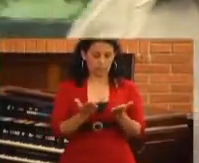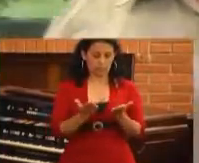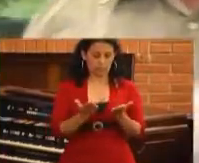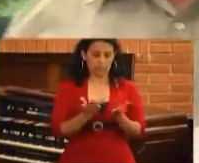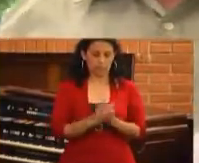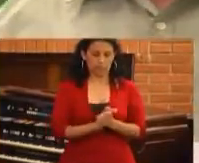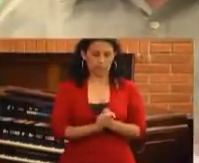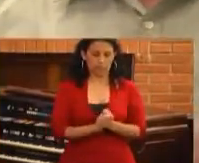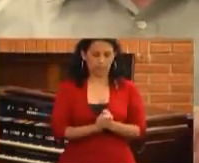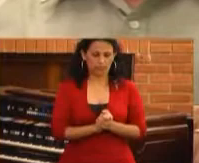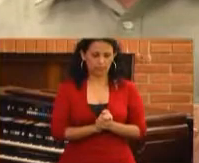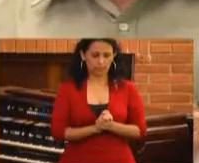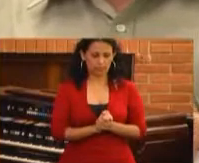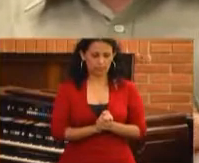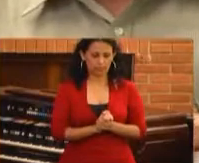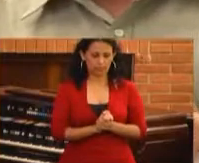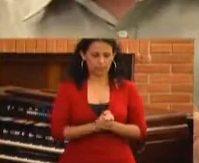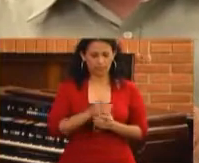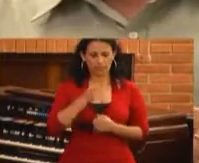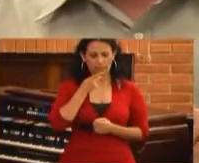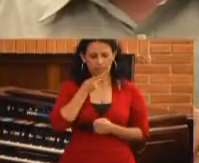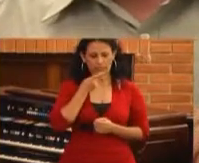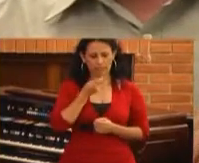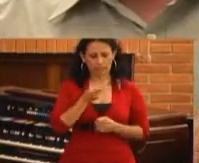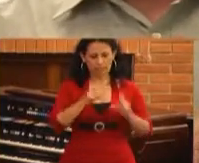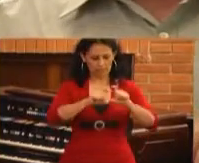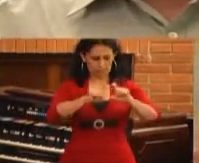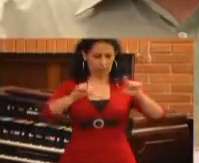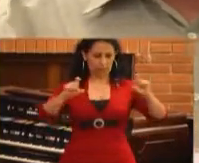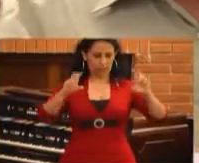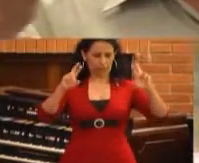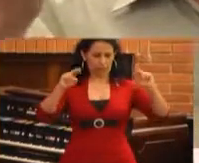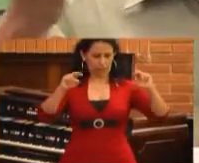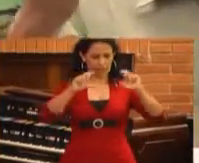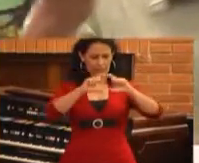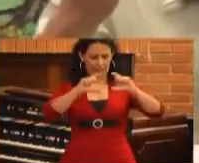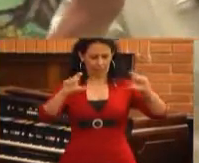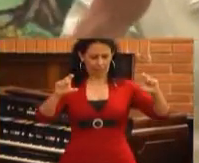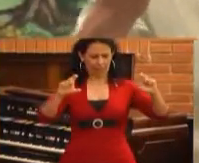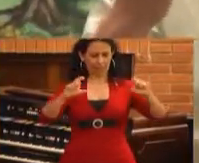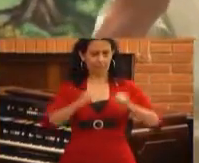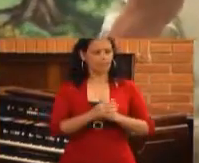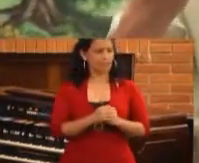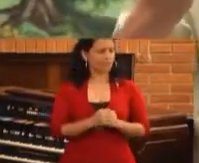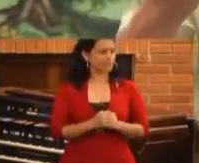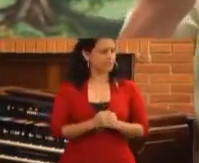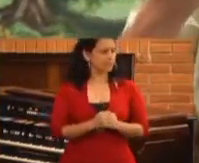furor. O Deus... Como é que chama o título?